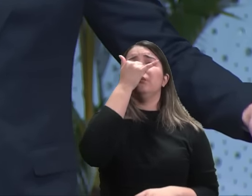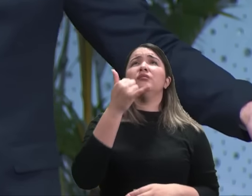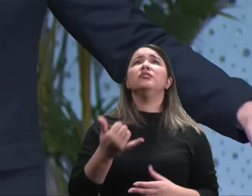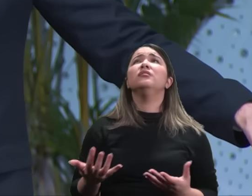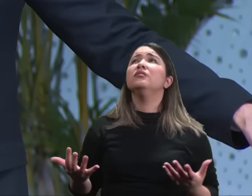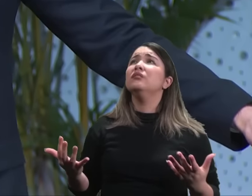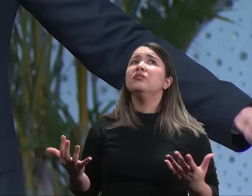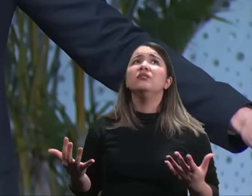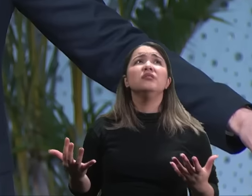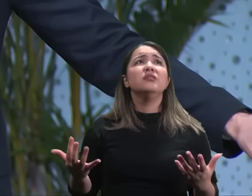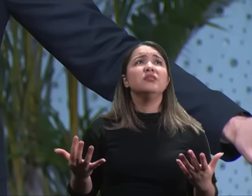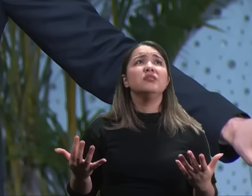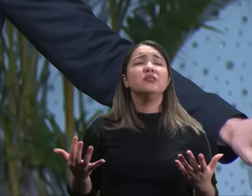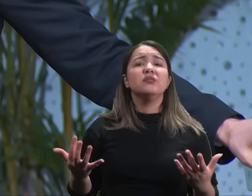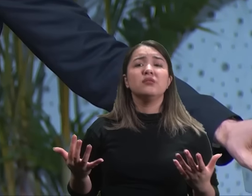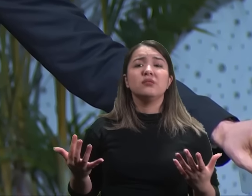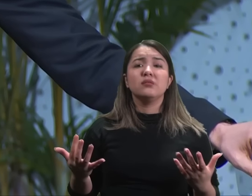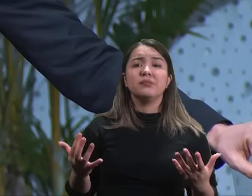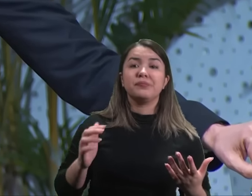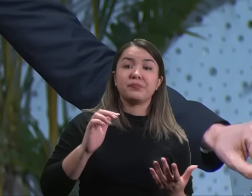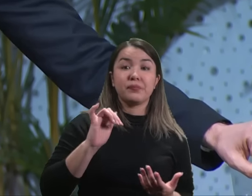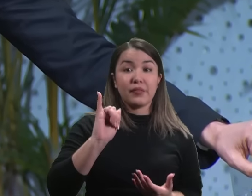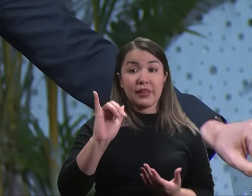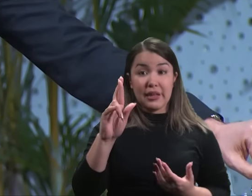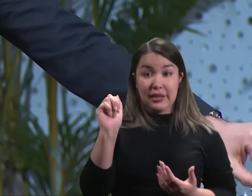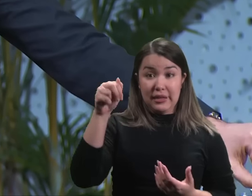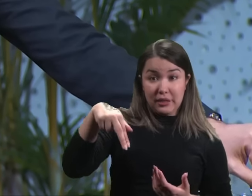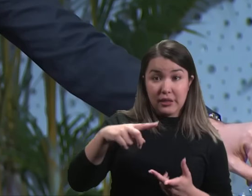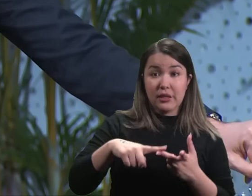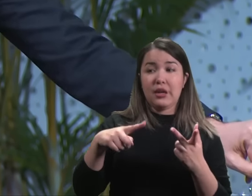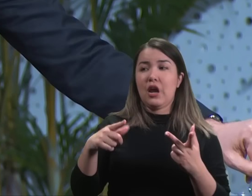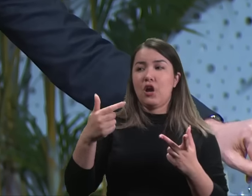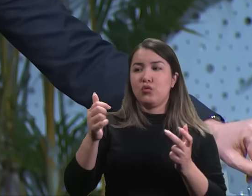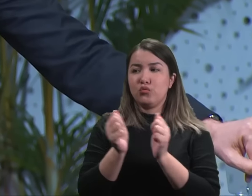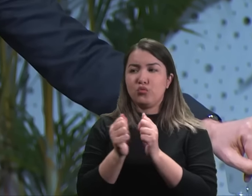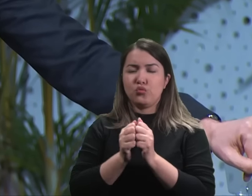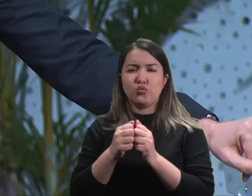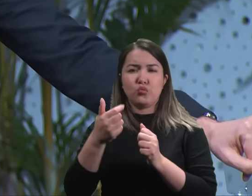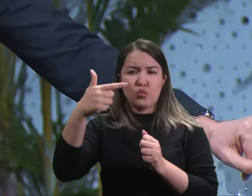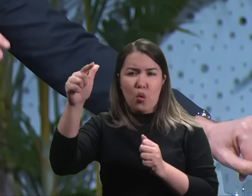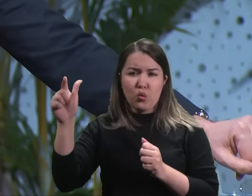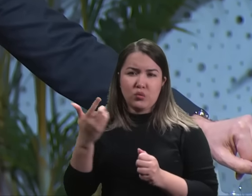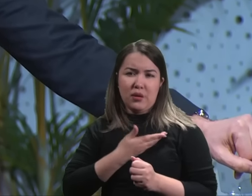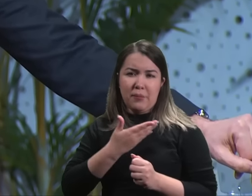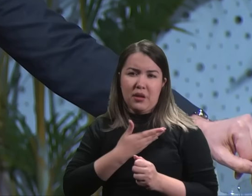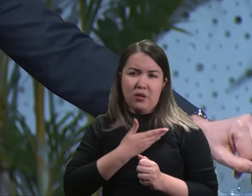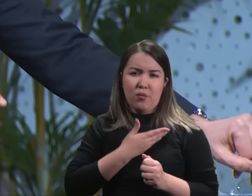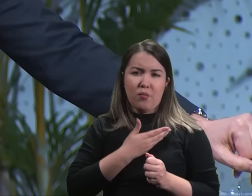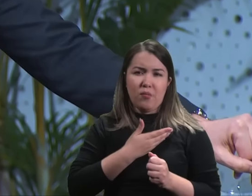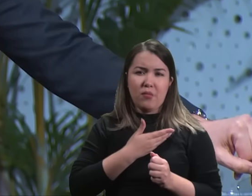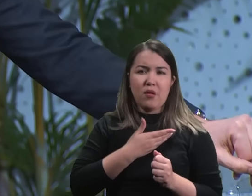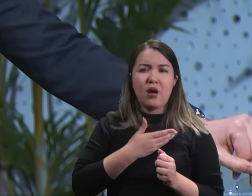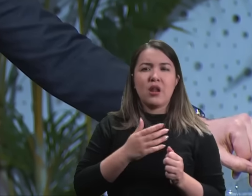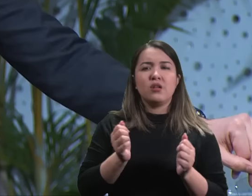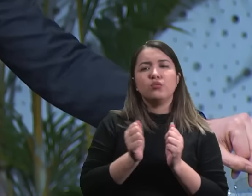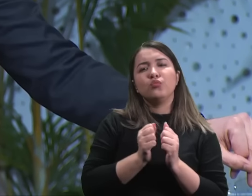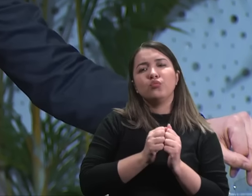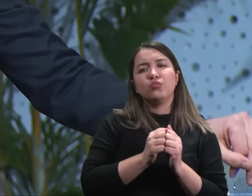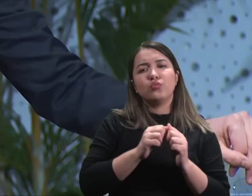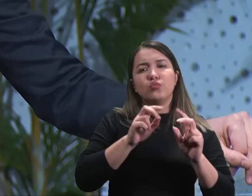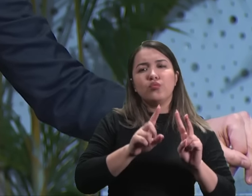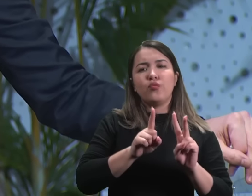Iran Edson junto com crosier e outros amigos foram para um graneleiro um celeiro e